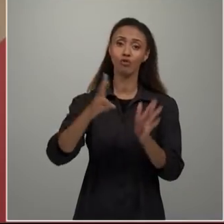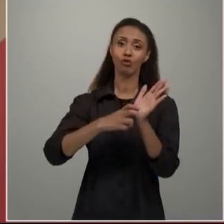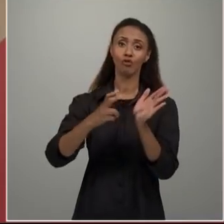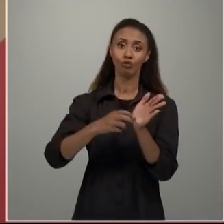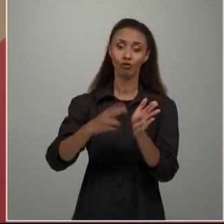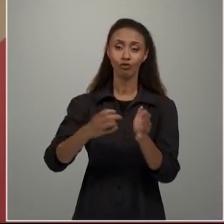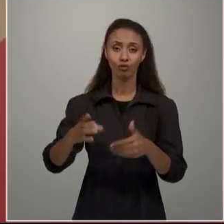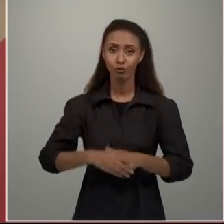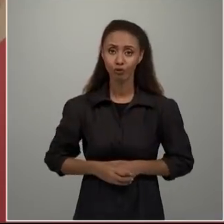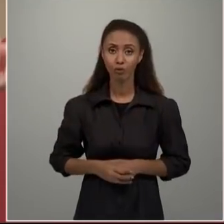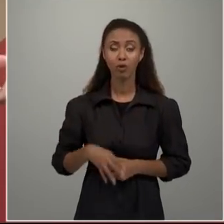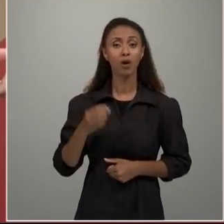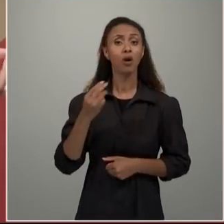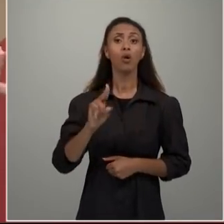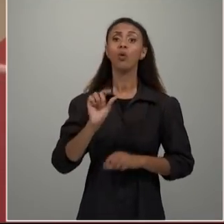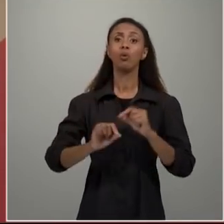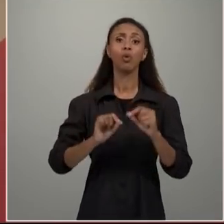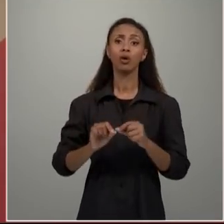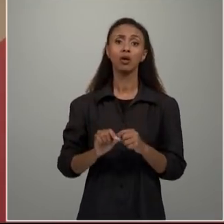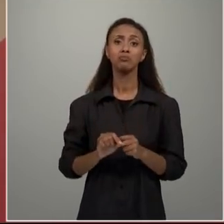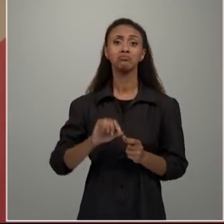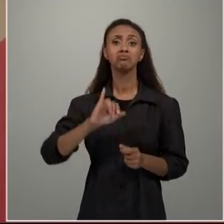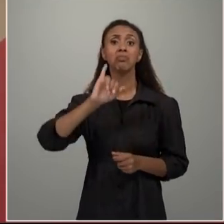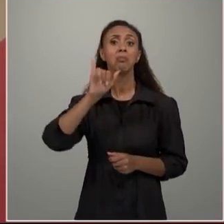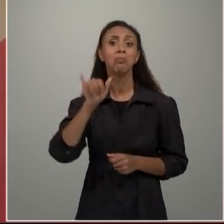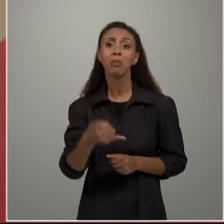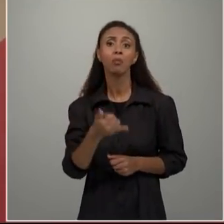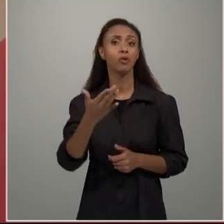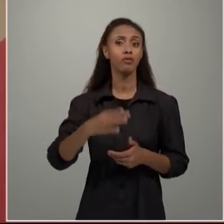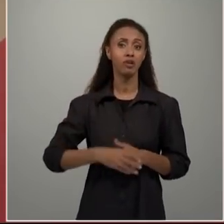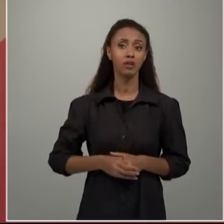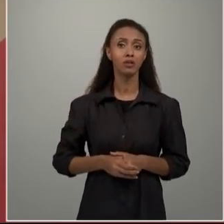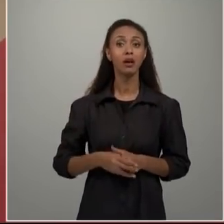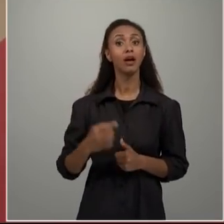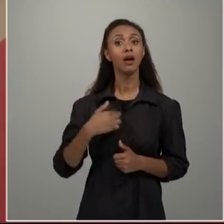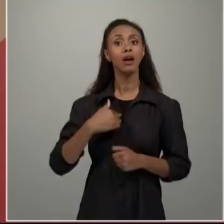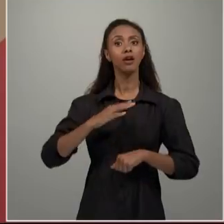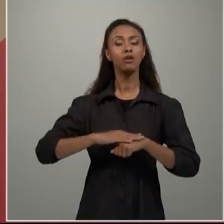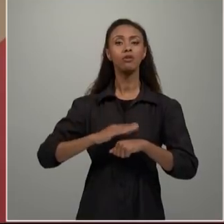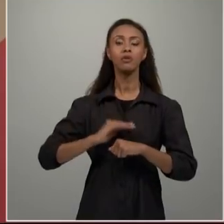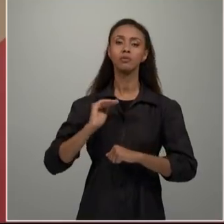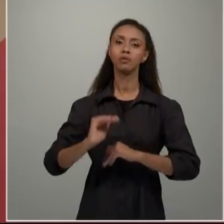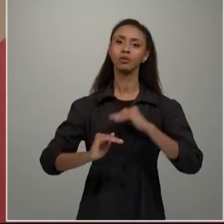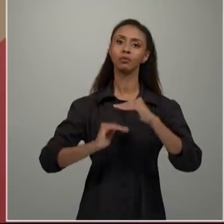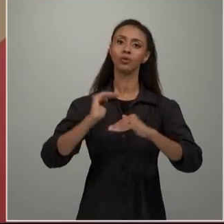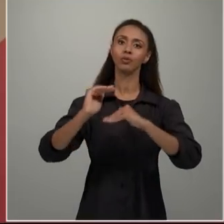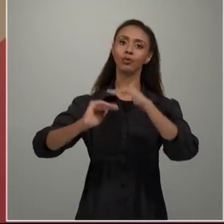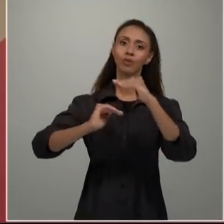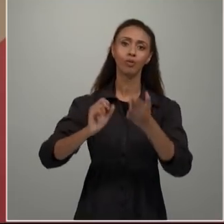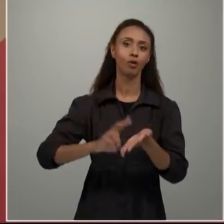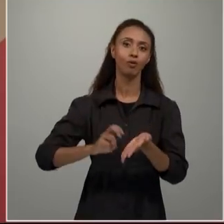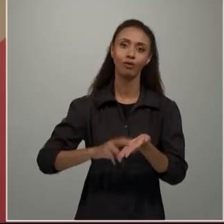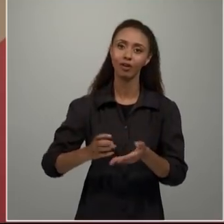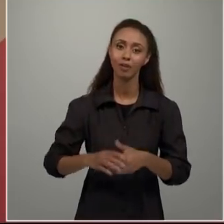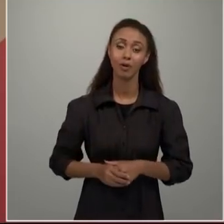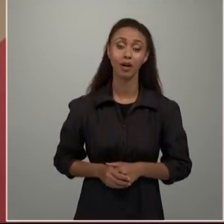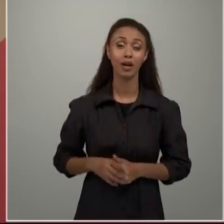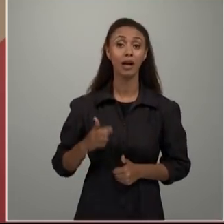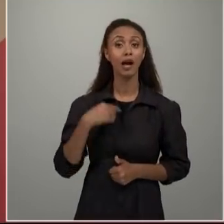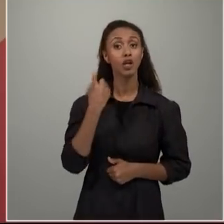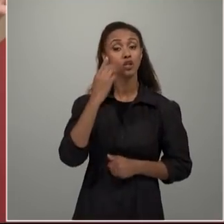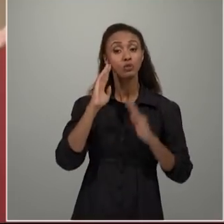ou eu simplesmente uso aquela ferramenta e aí eu vou construindo então assim a preocupação é sempre com o entendimento